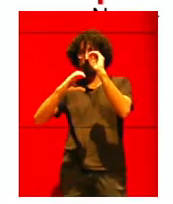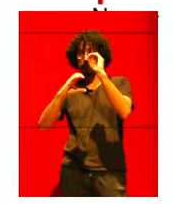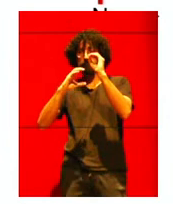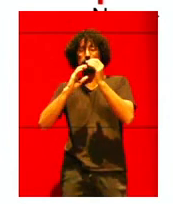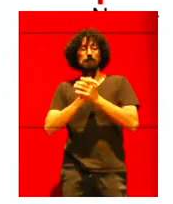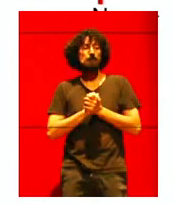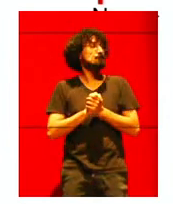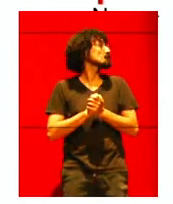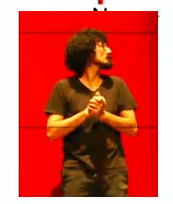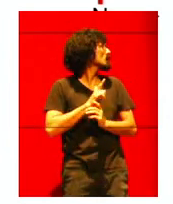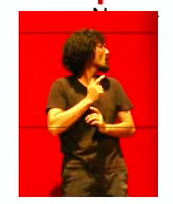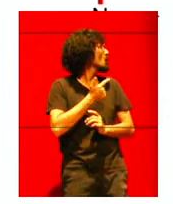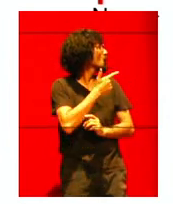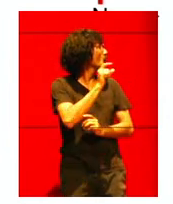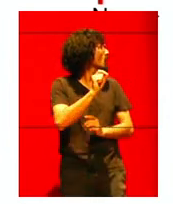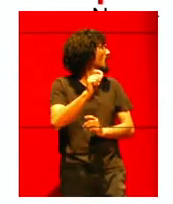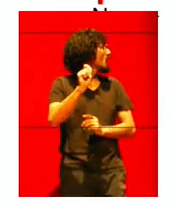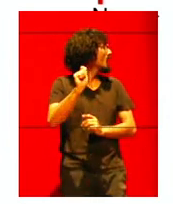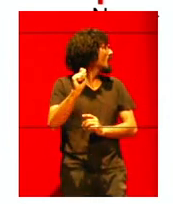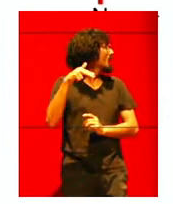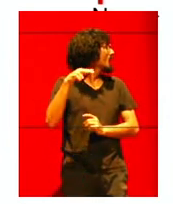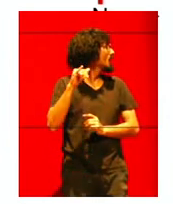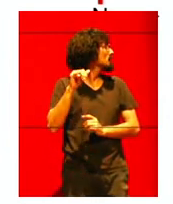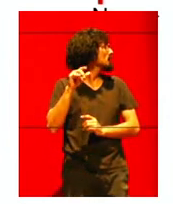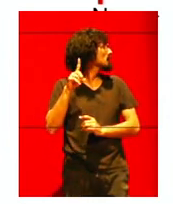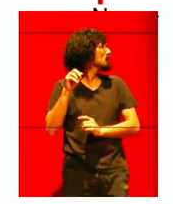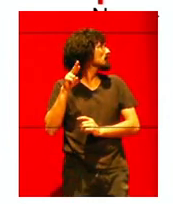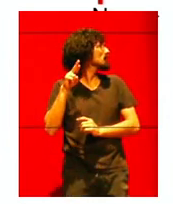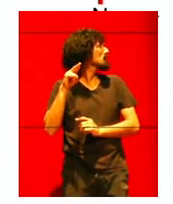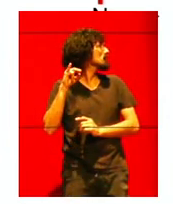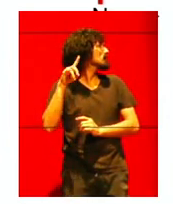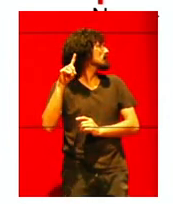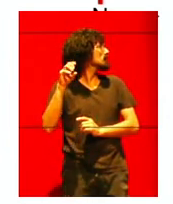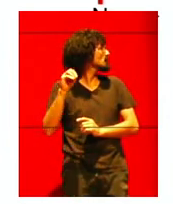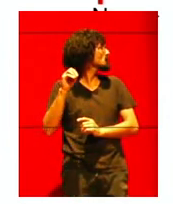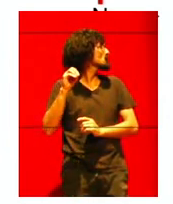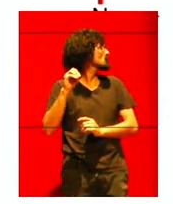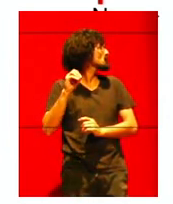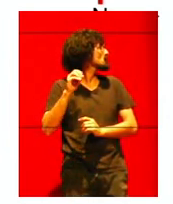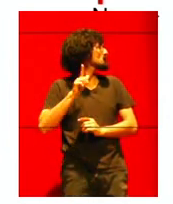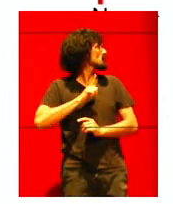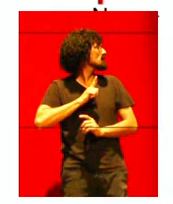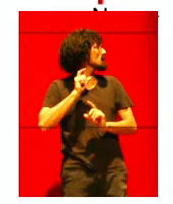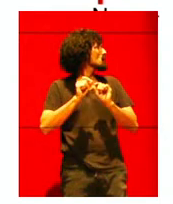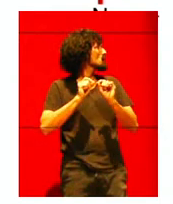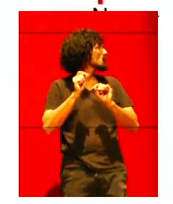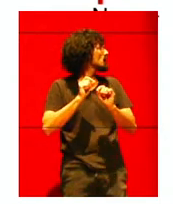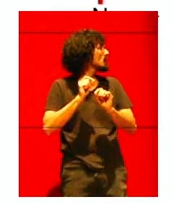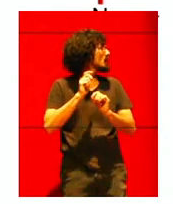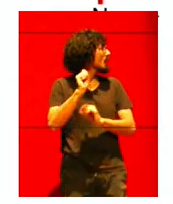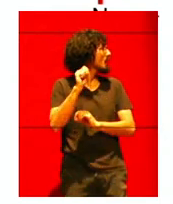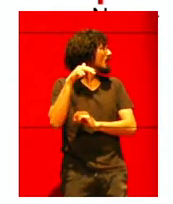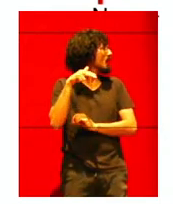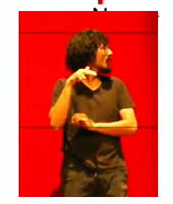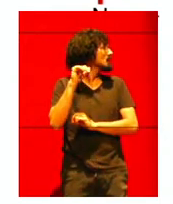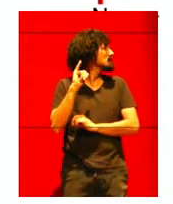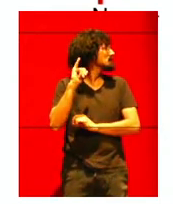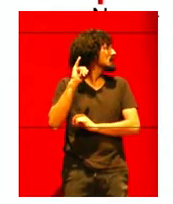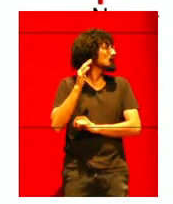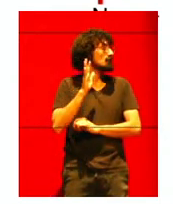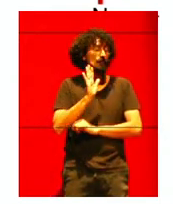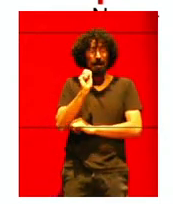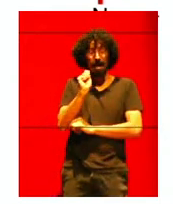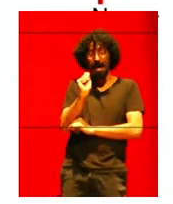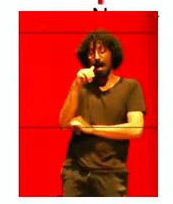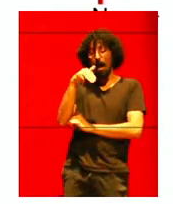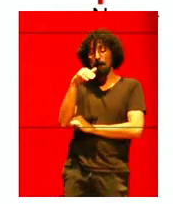a gente tem um heteroátomo entre duas carbonilas ali. E a gente tem aminas e